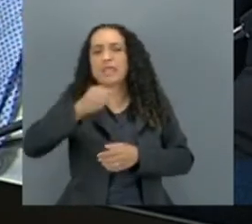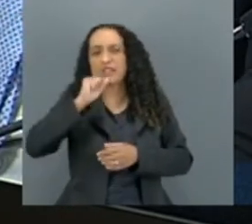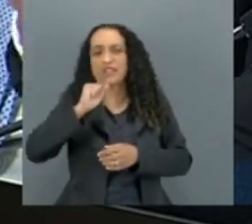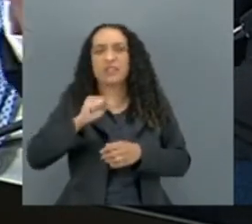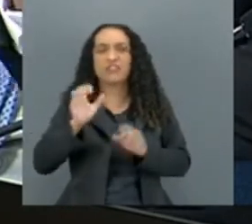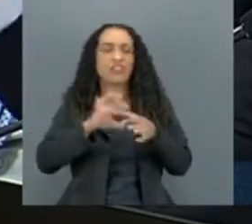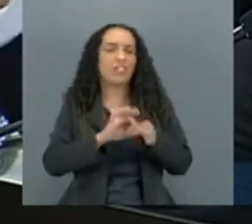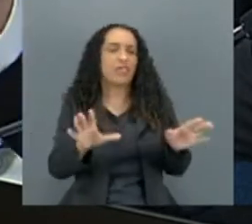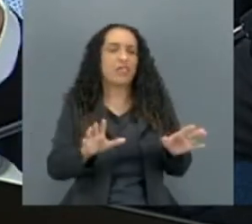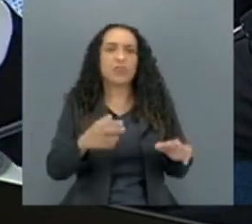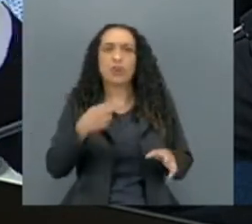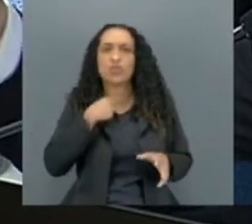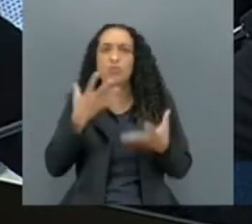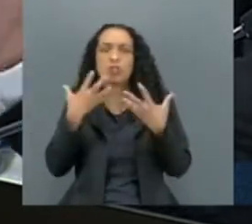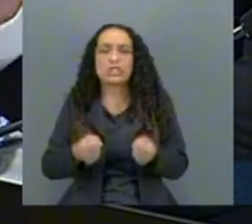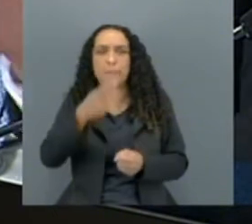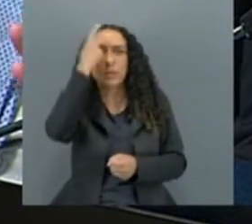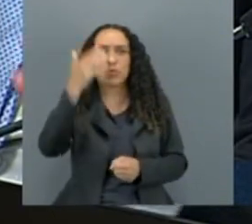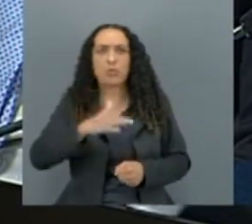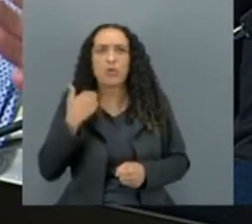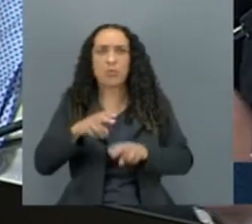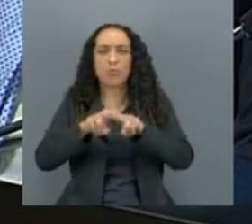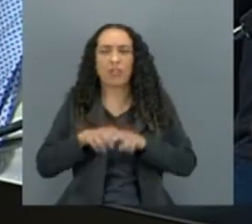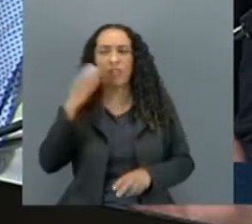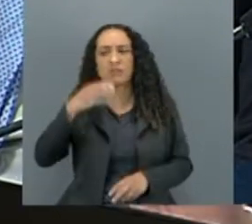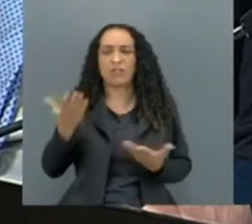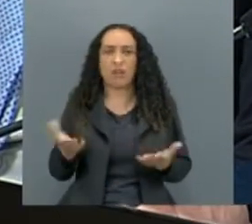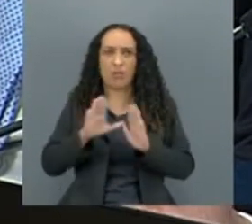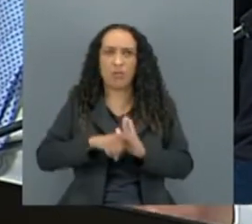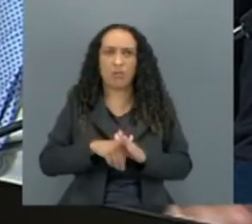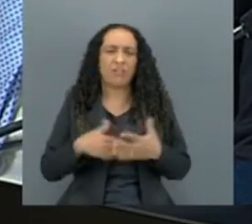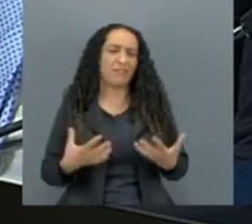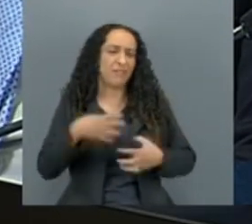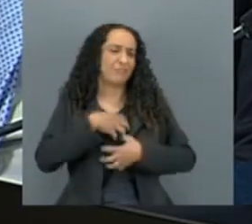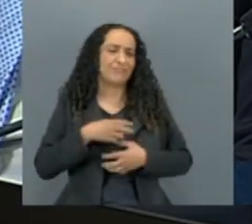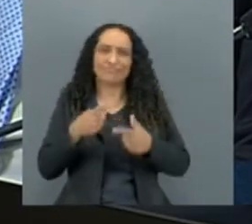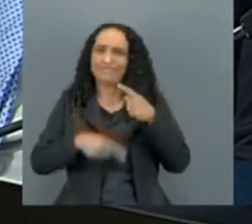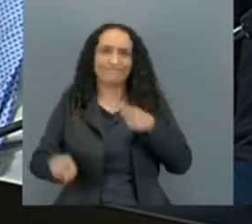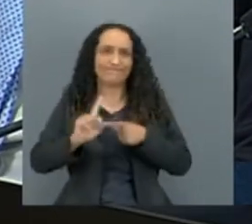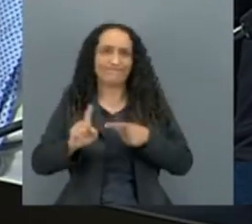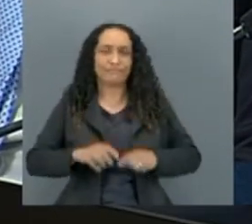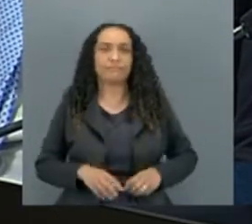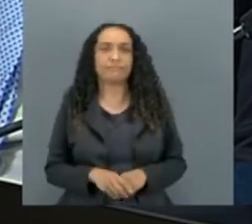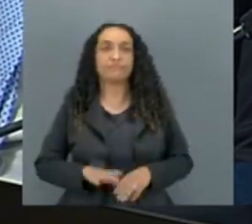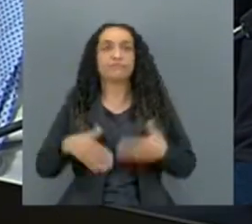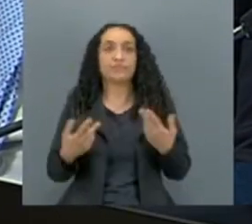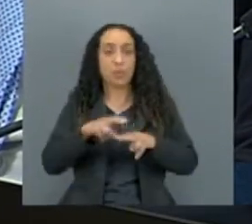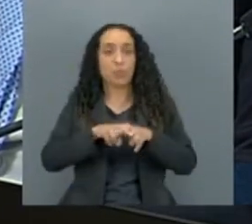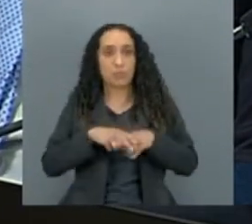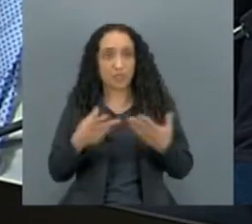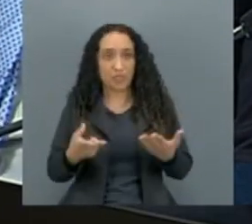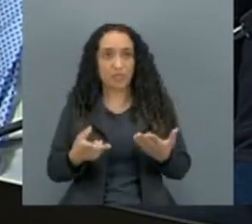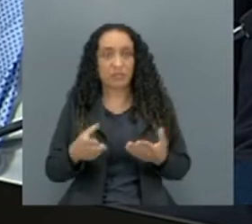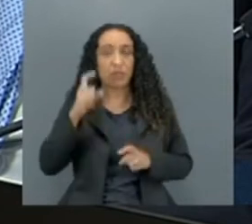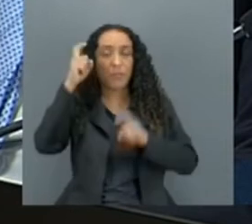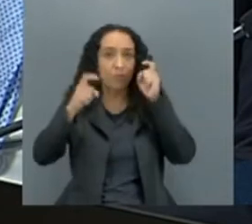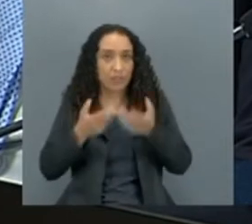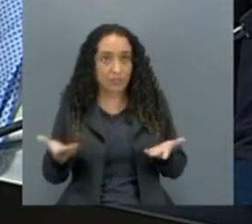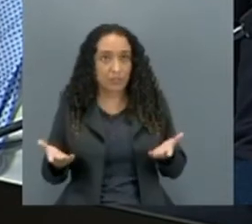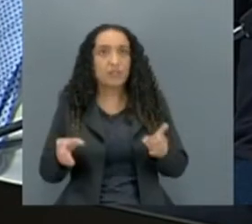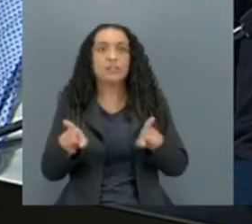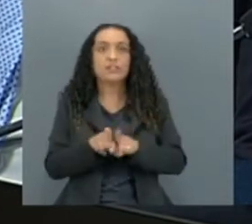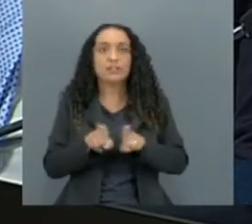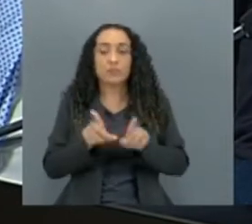não posso aceitar pessoas morrendo porque roubaram um pequeno celular. Ou seja, uma postura inaceitável, né? Então, diante dessa evidente preocupação, inclusive das